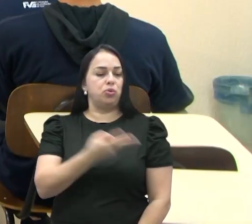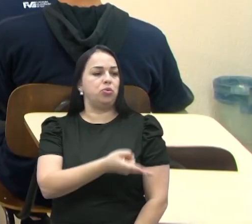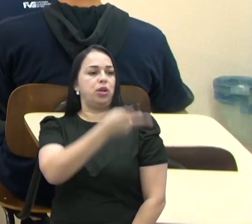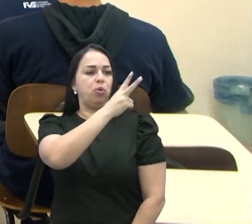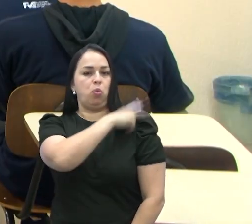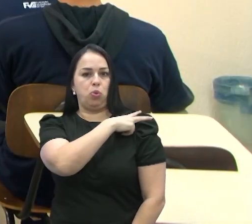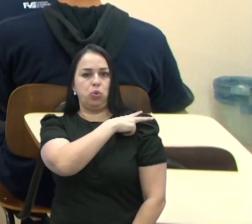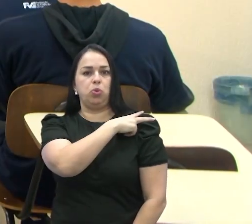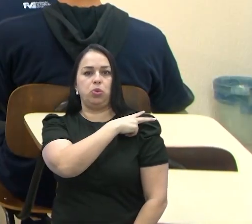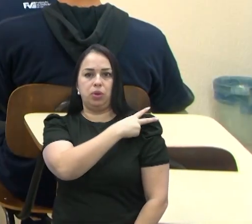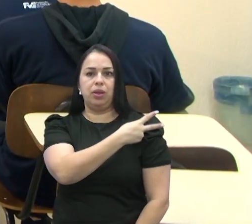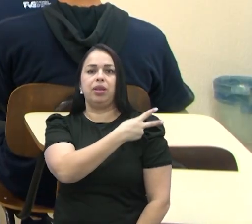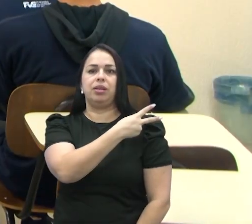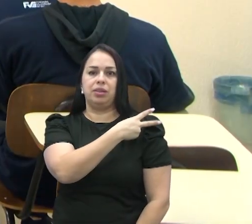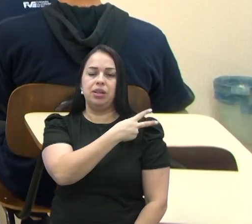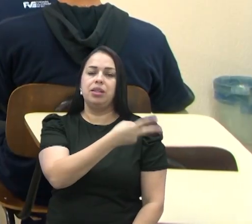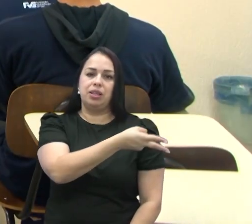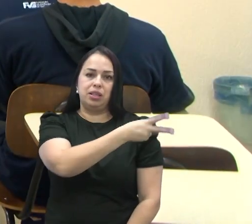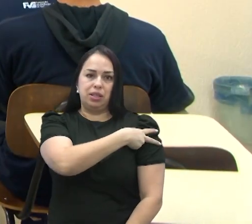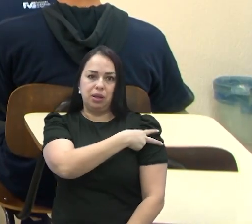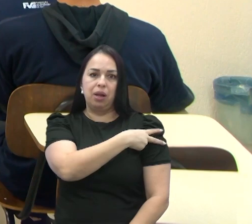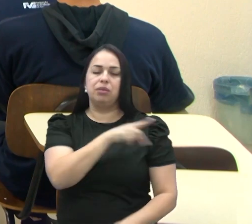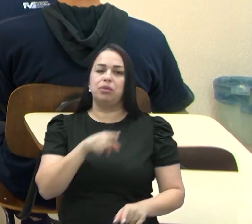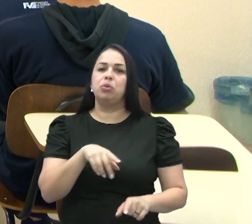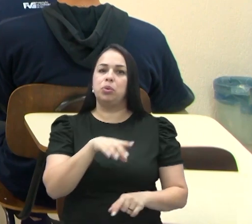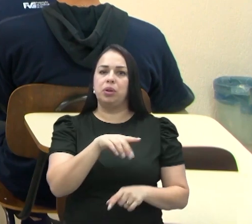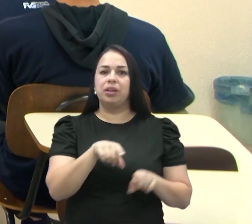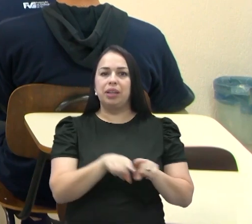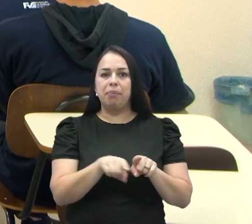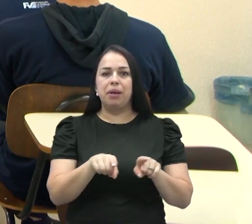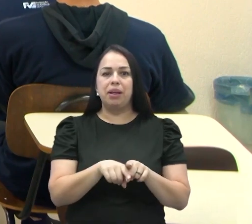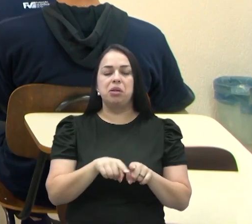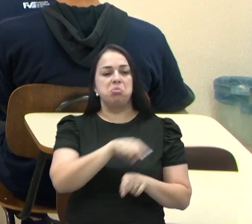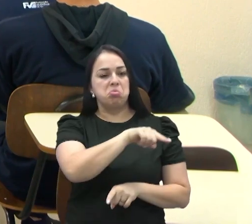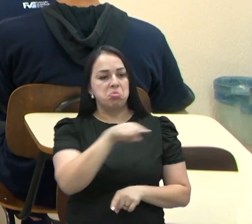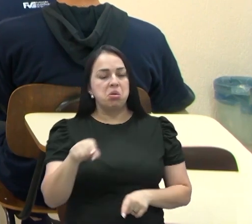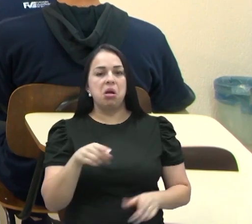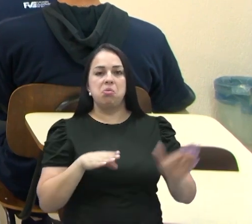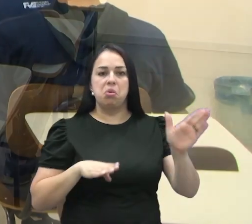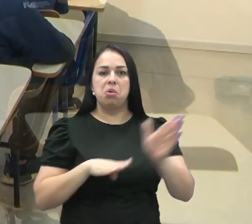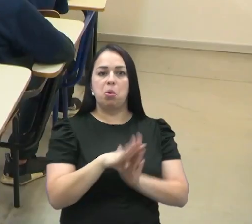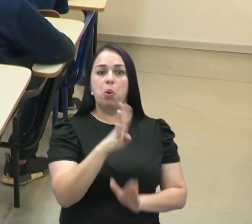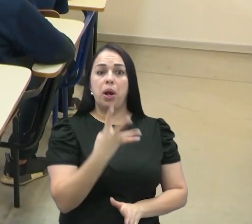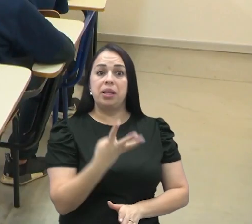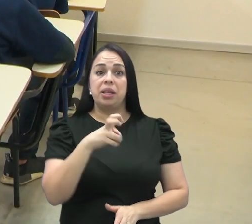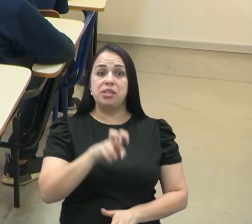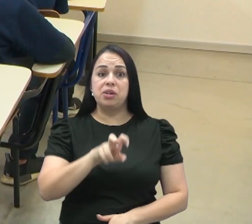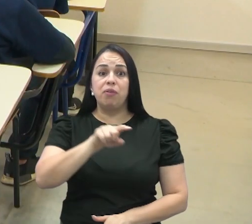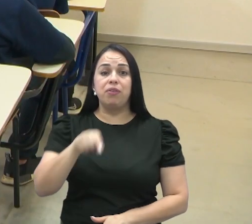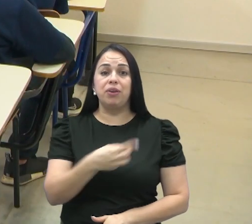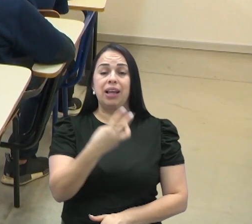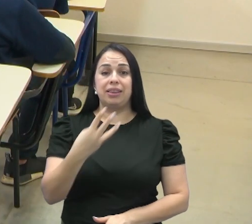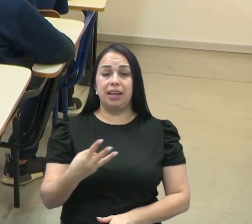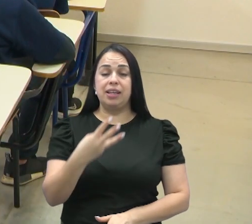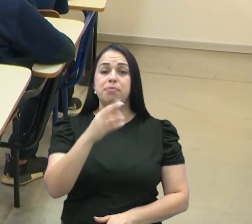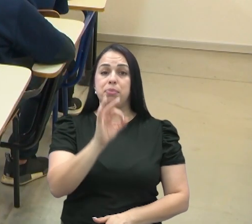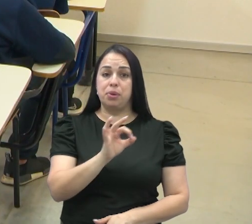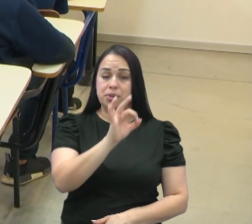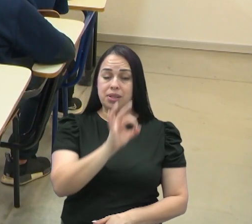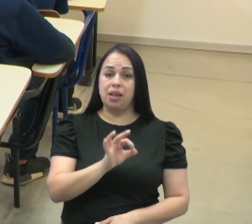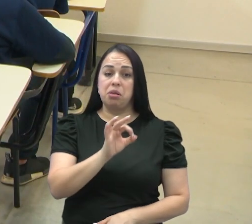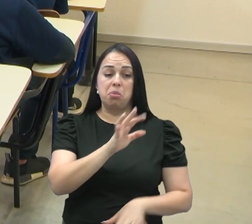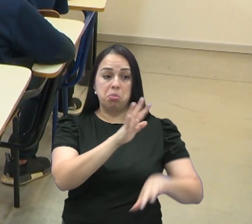O destaque é o desempenho do segundo ano do ensino fundamental entre alunos da rede estadual, aumento de